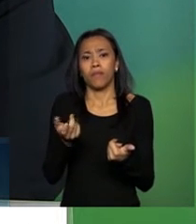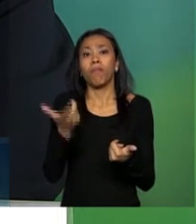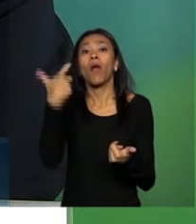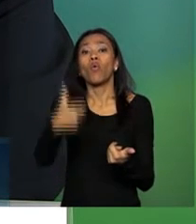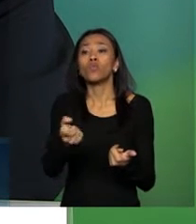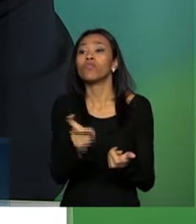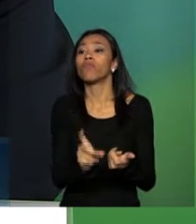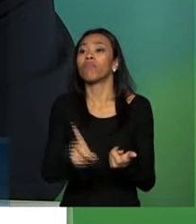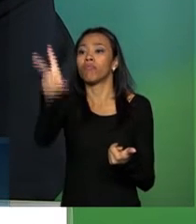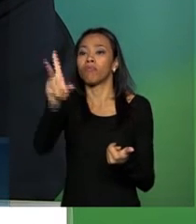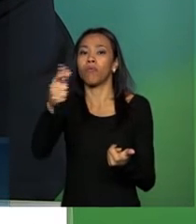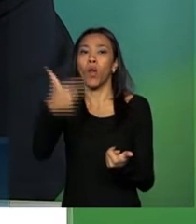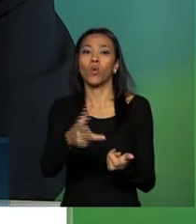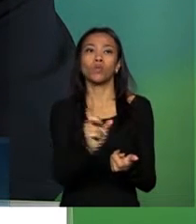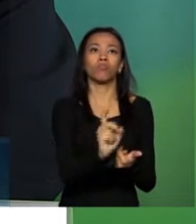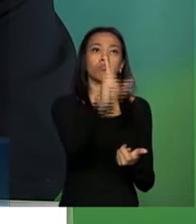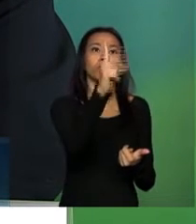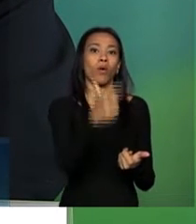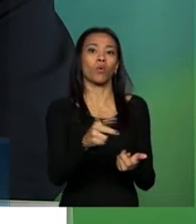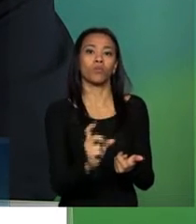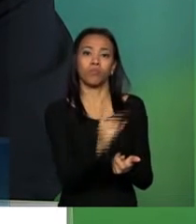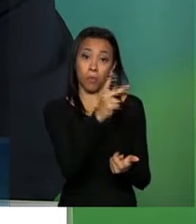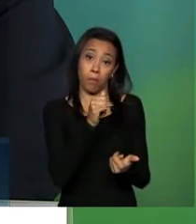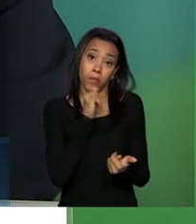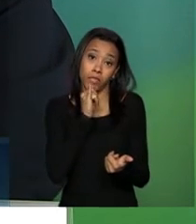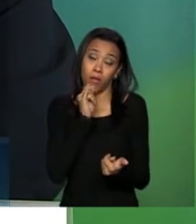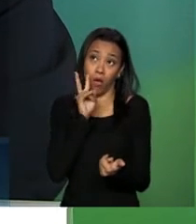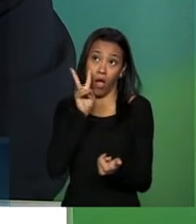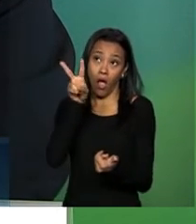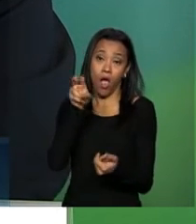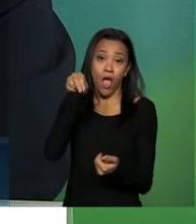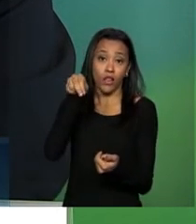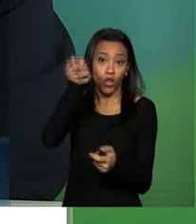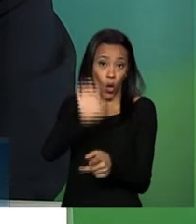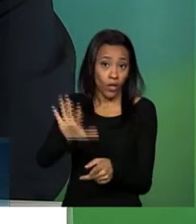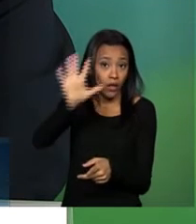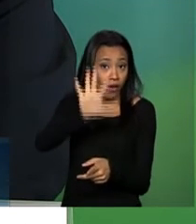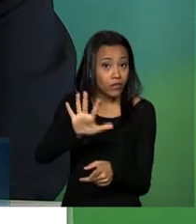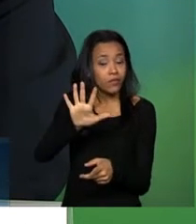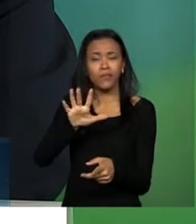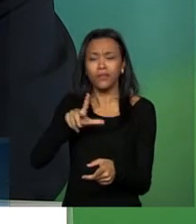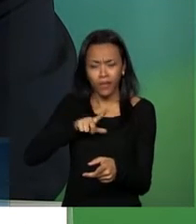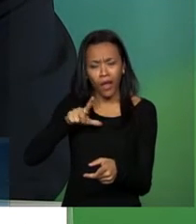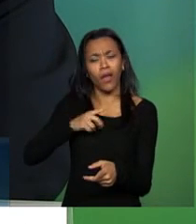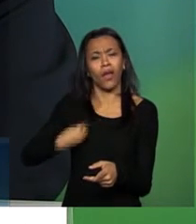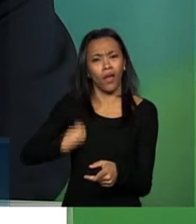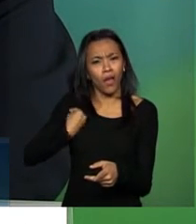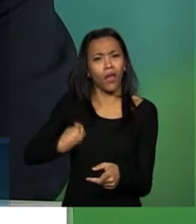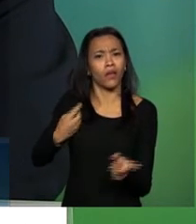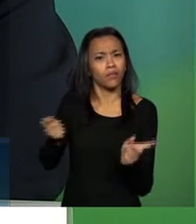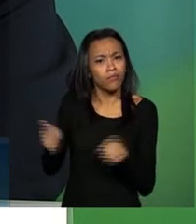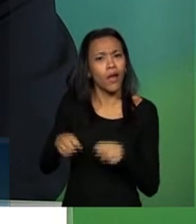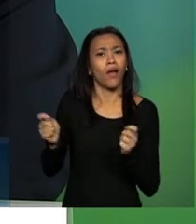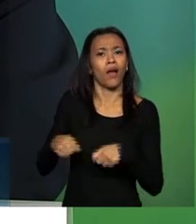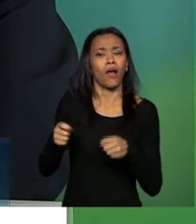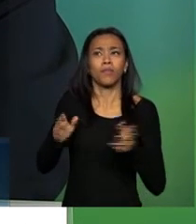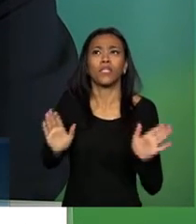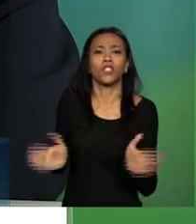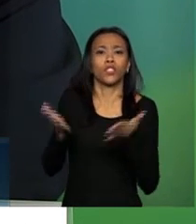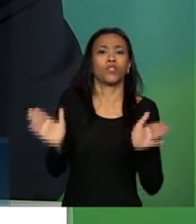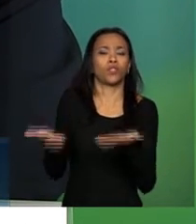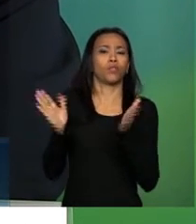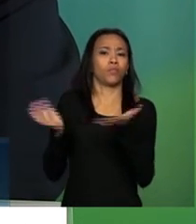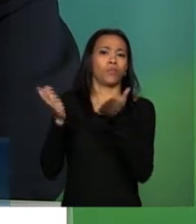exportações. Então, olhando a região Nordeste, por exemplo, há amplas oportunidades aí que podem ser agora estimuladas